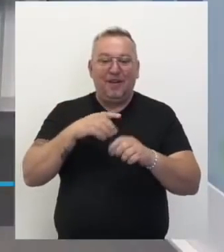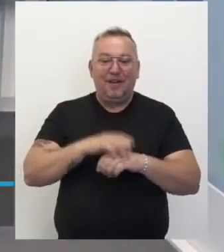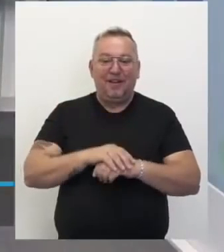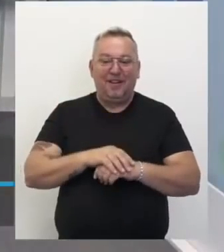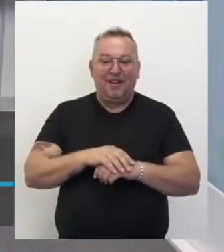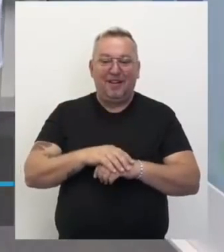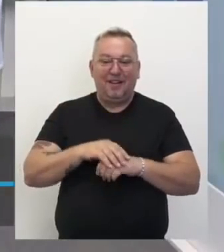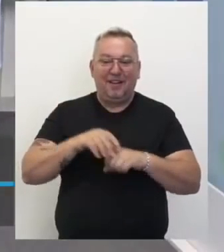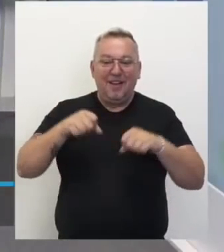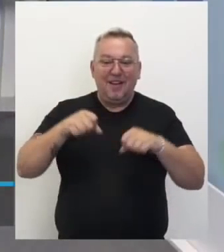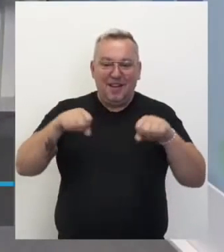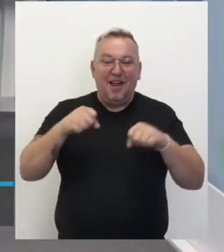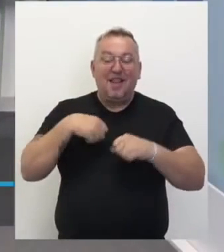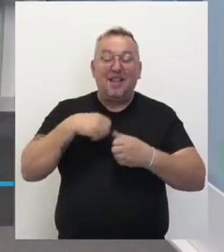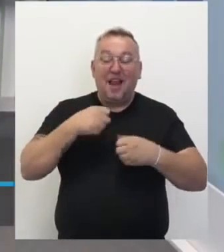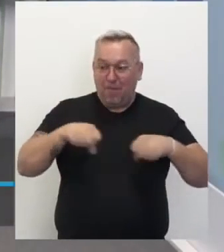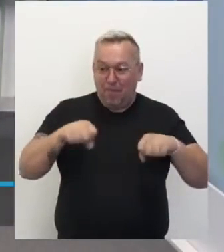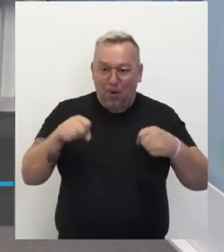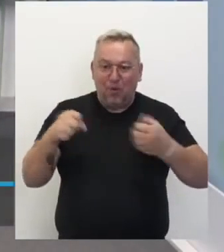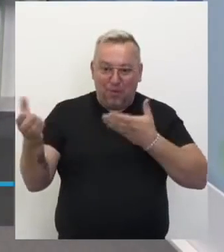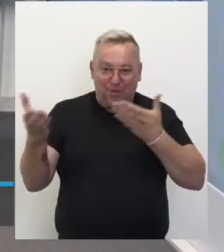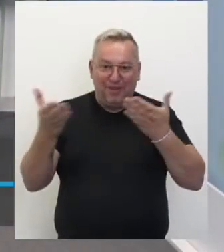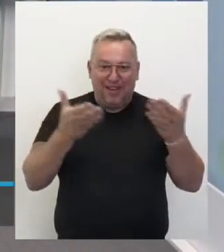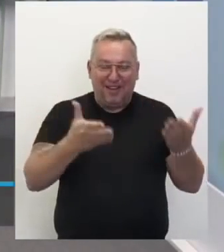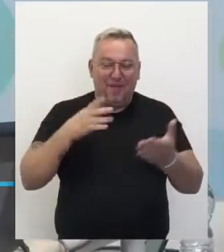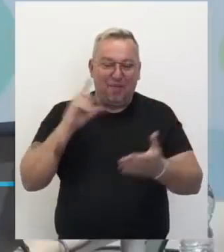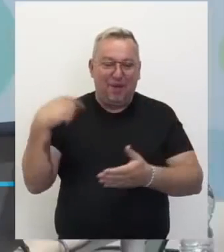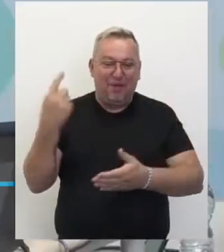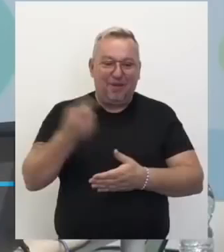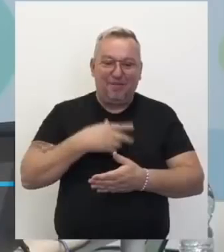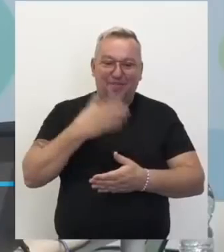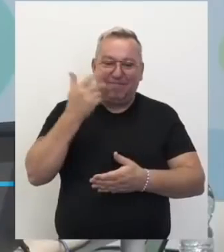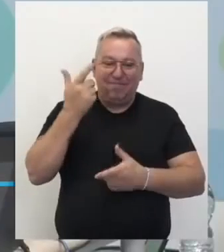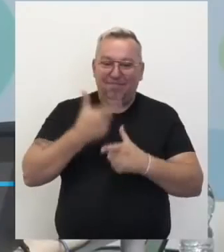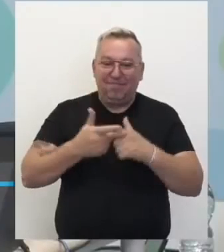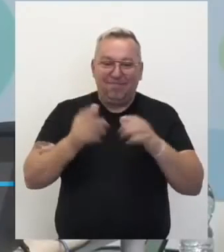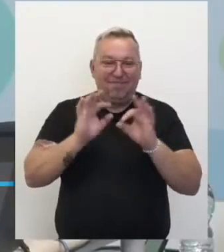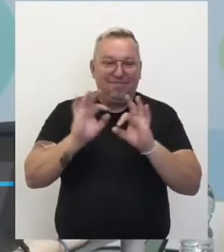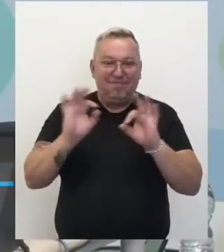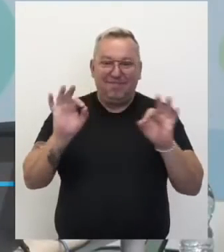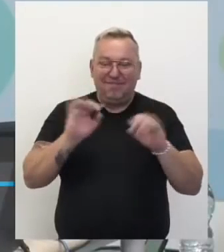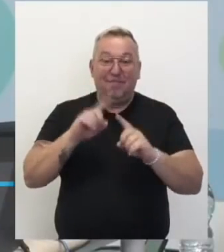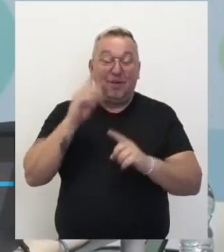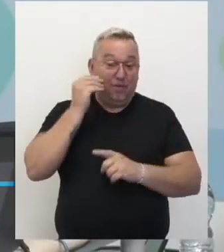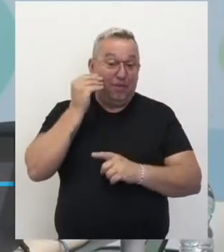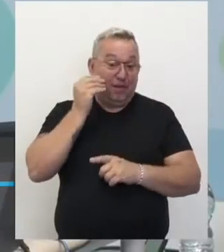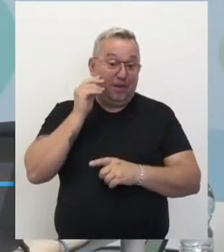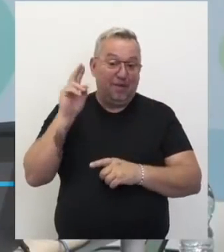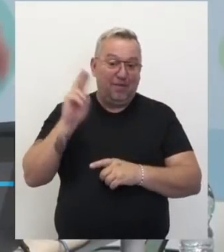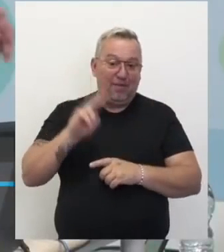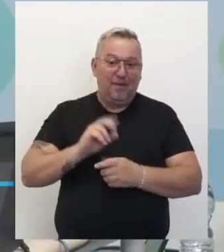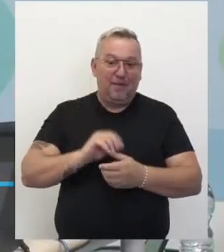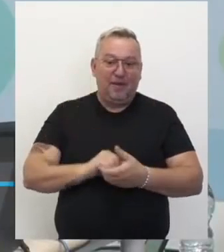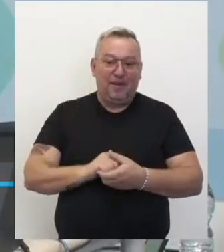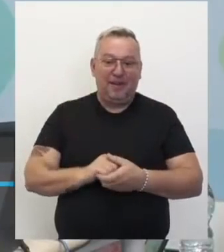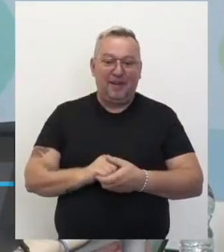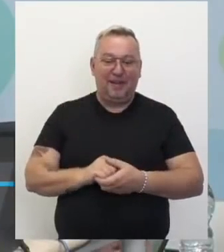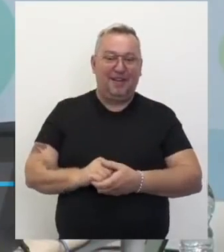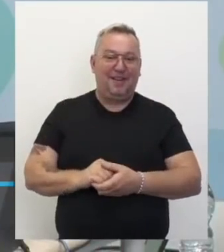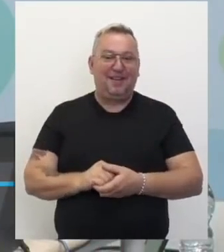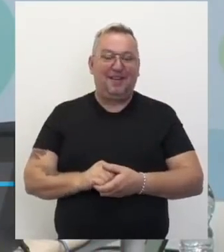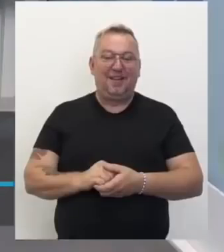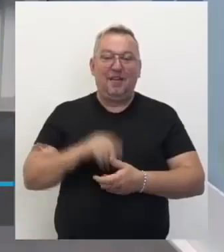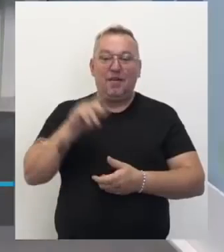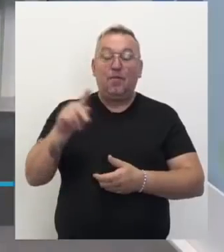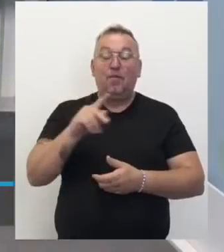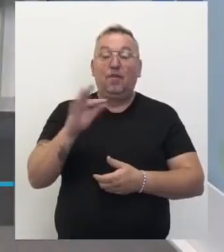É o delivery. Pode encaminhar aqui os deliveries para a gente, aqui, uma amostra para a gente realmente perceber. A Pro